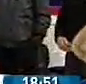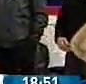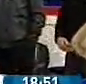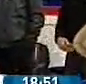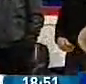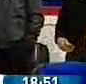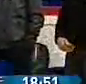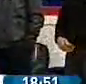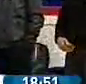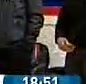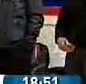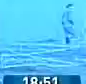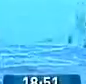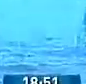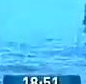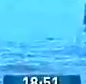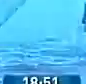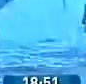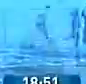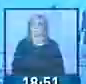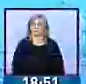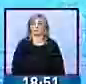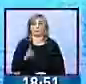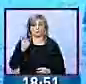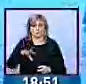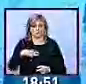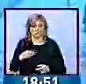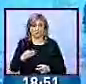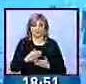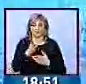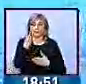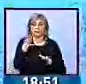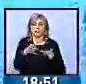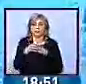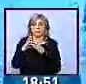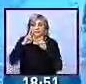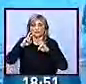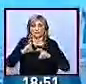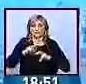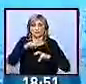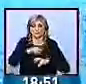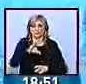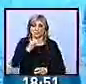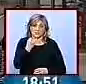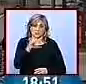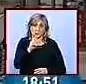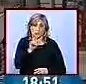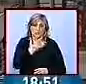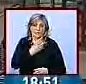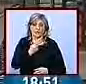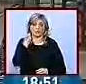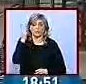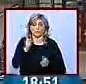the Portuguese in this project. Absolutely. No mundo, apenas 3 grupos investigam a propulsão cicloidal. Um nos Estados